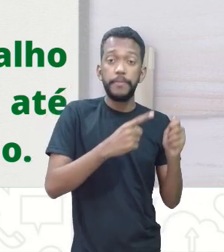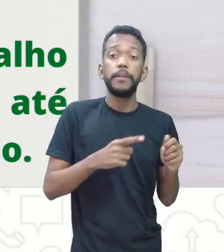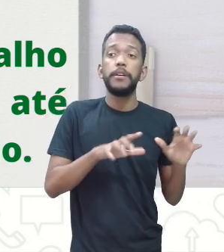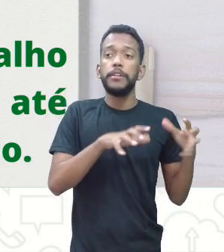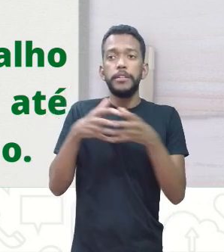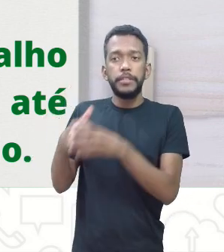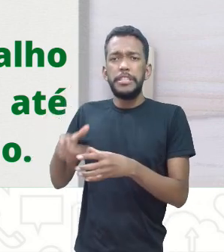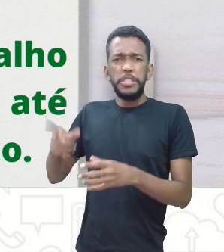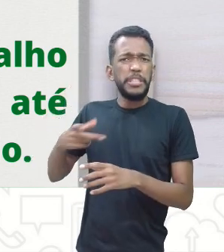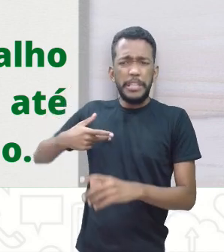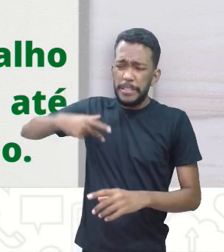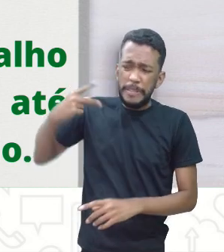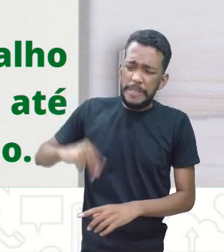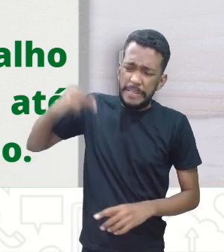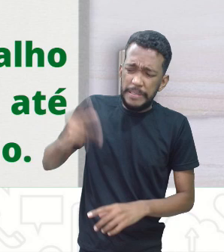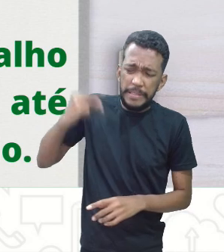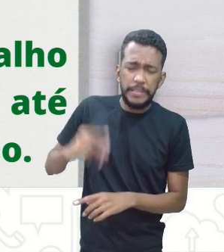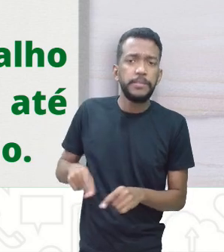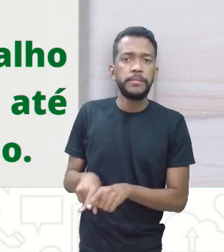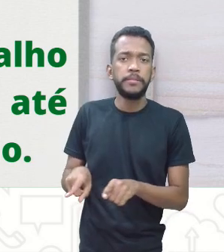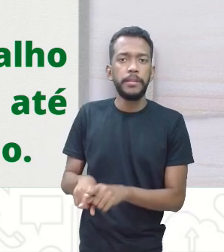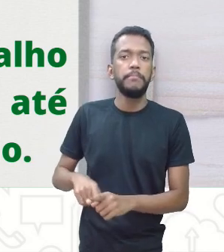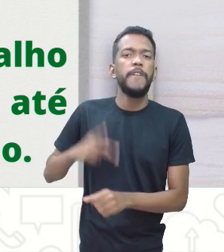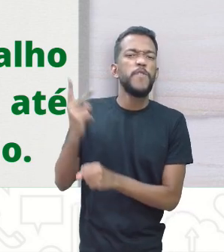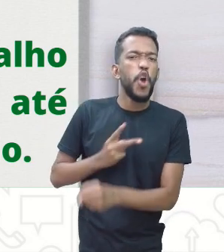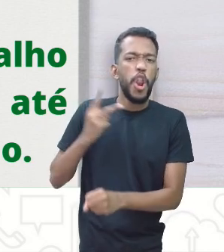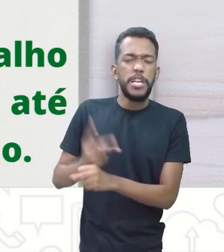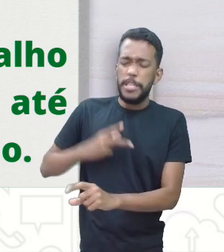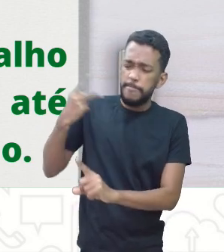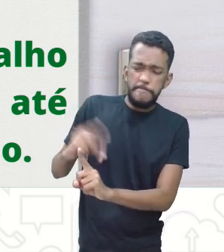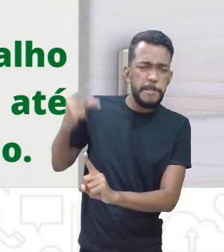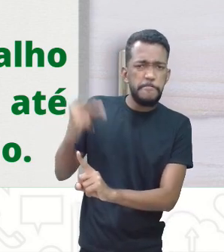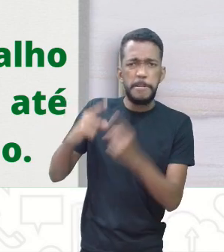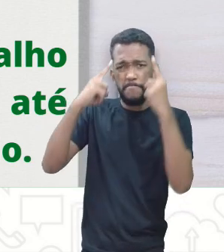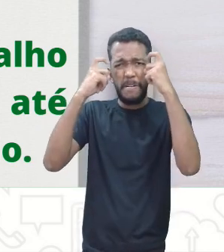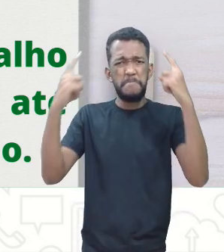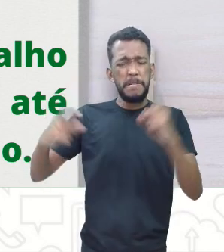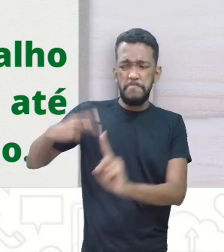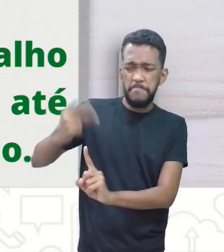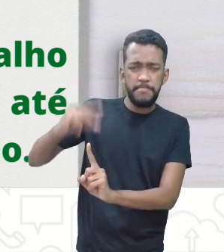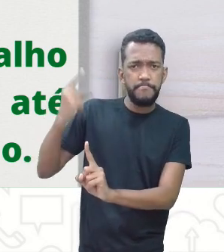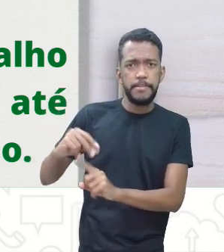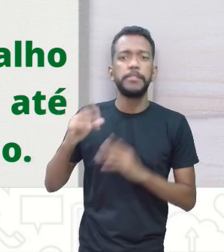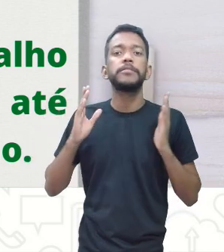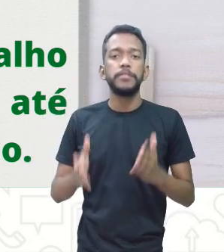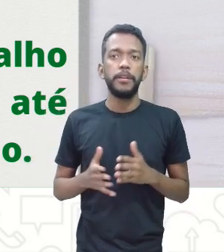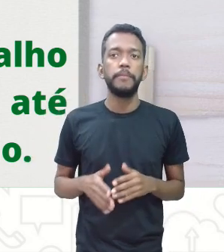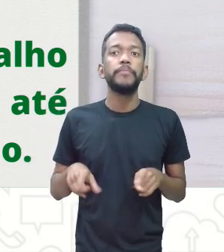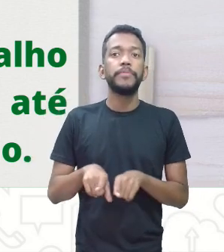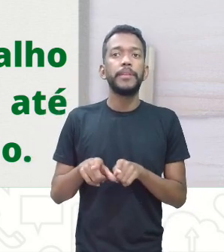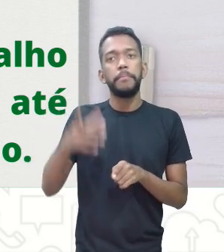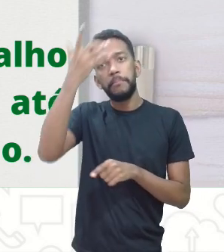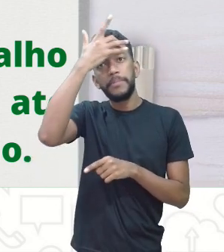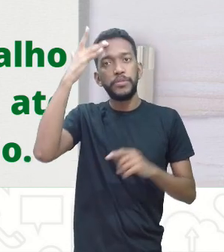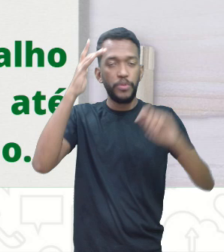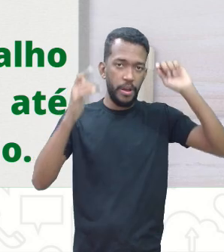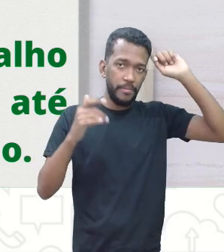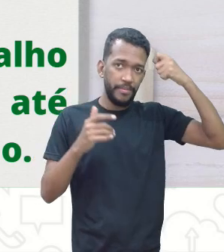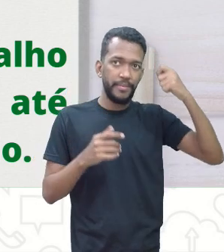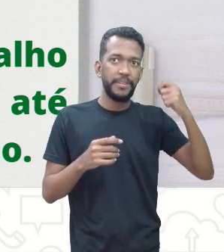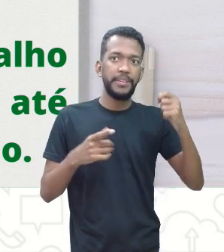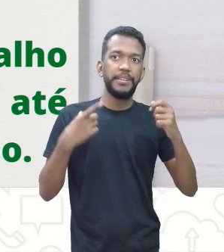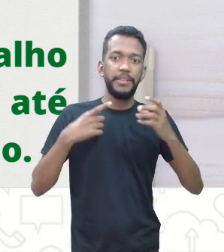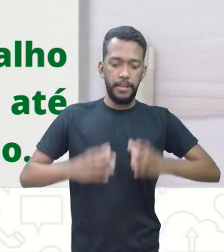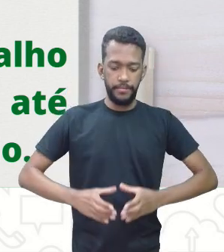na violência. A gente colocou uma figurinha ali que mostra, né, um negro, né, africano, ele amarrado a um tronco, né, o